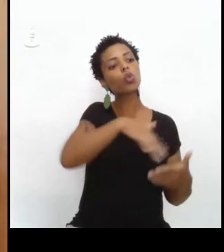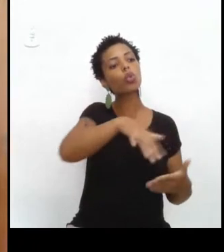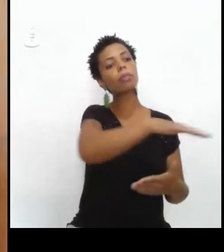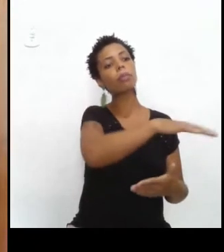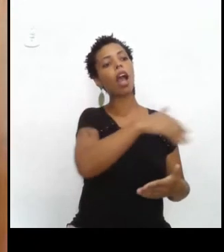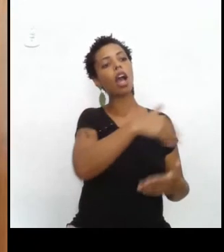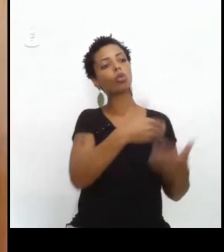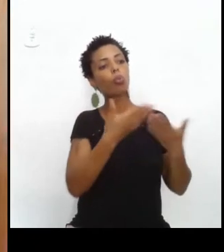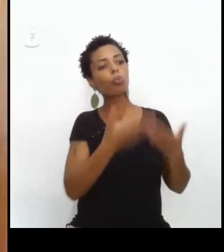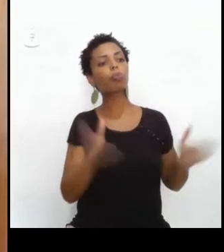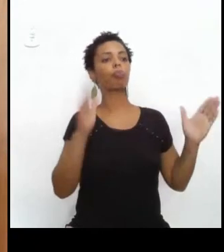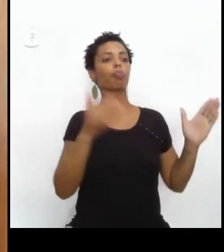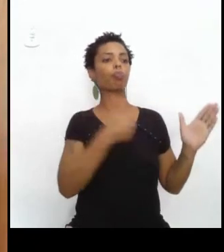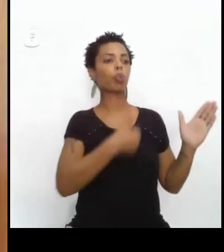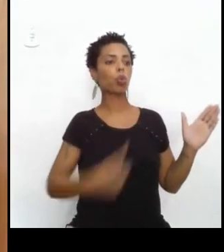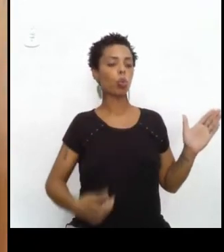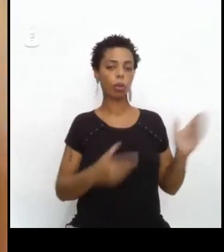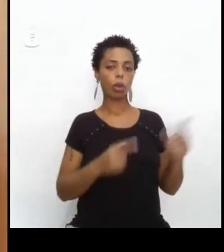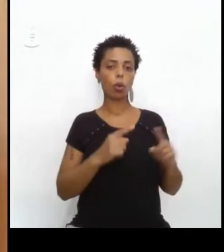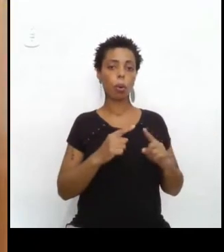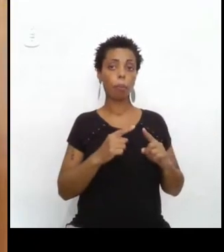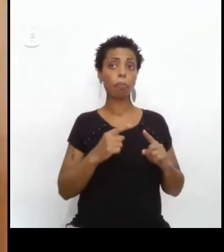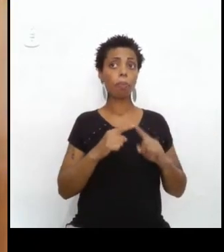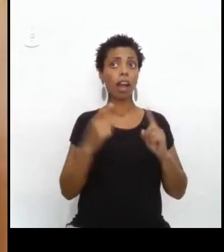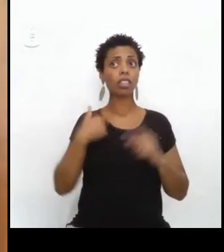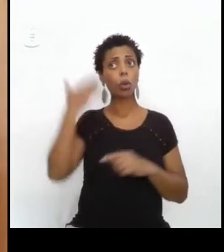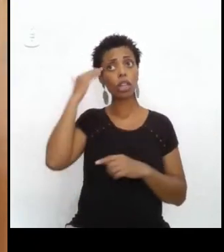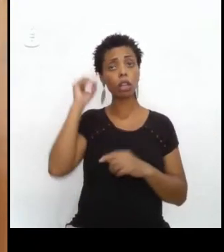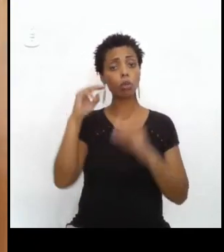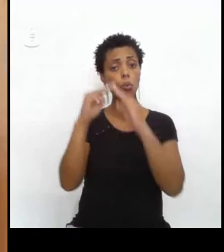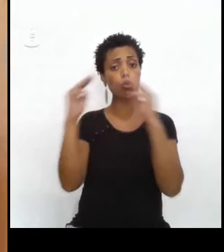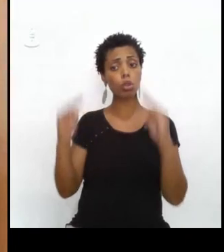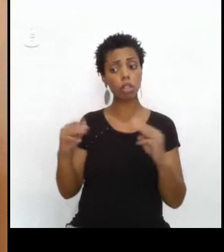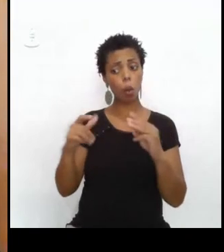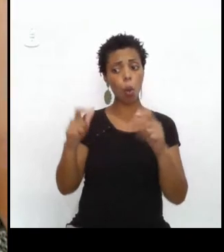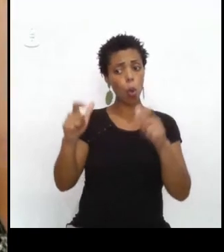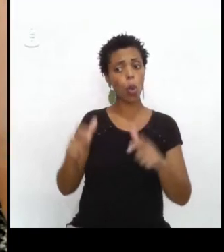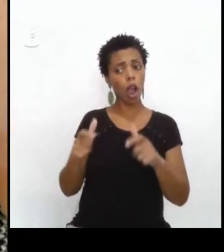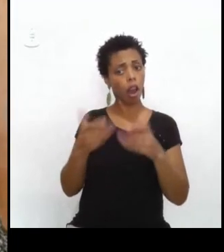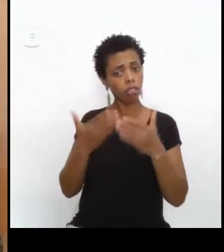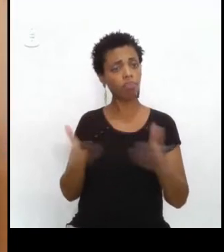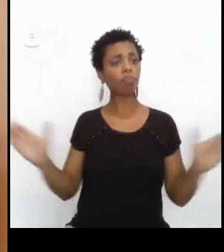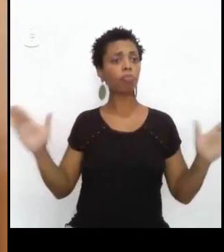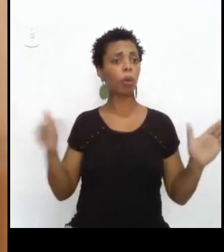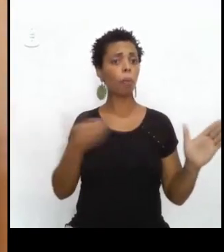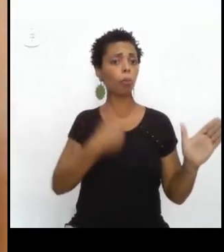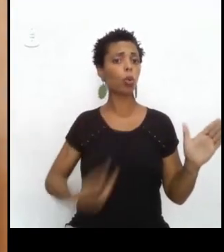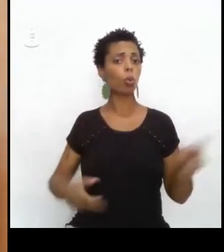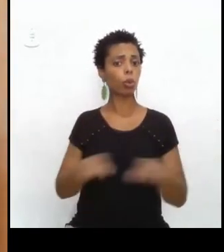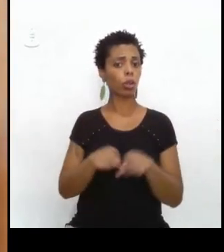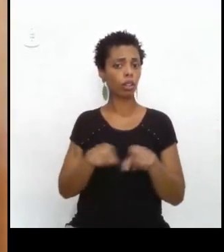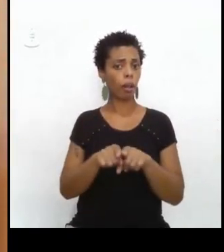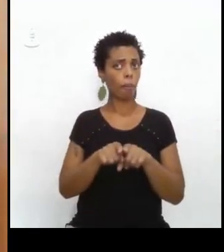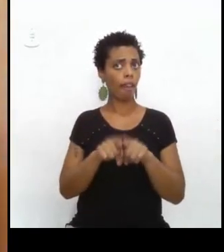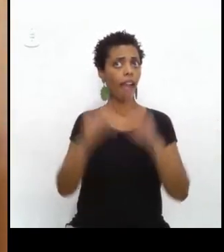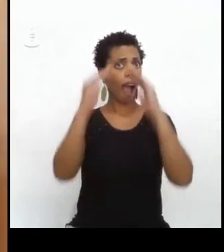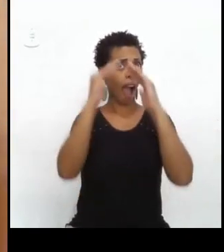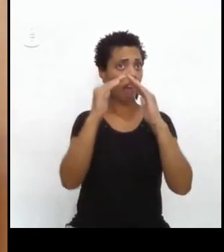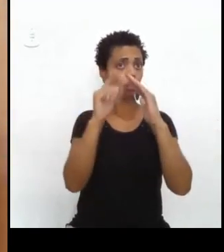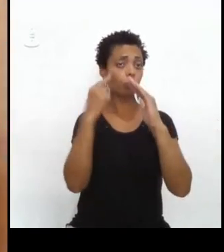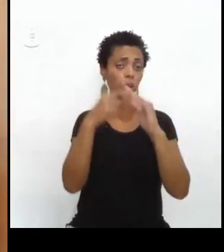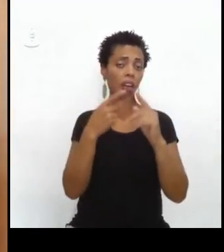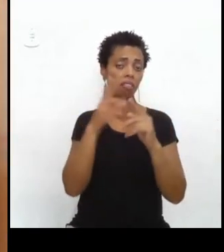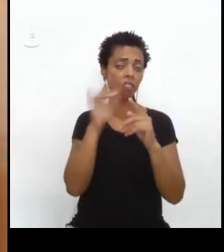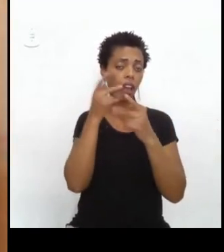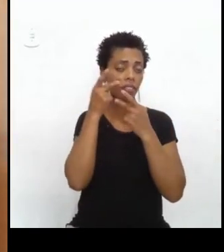comecei a opção mais fácil público caçar na organização do espaço público para a pena não troquei para dar visibilidade